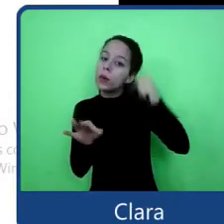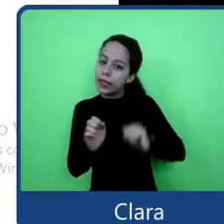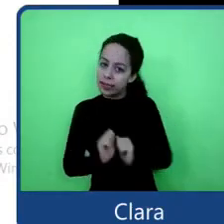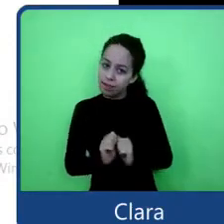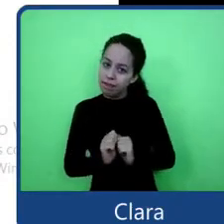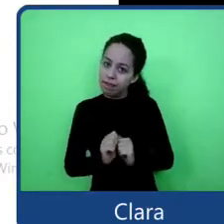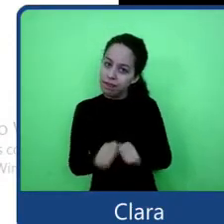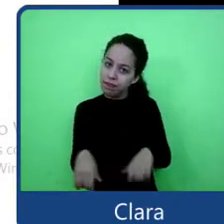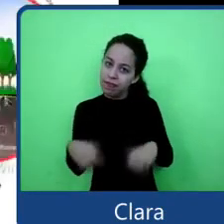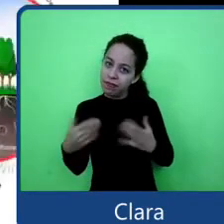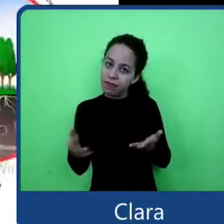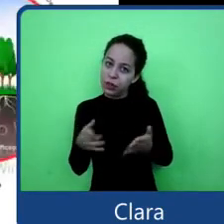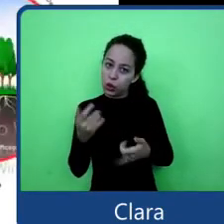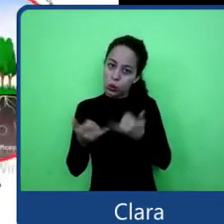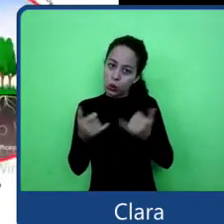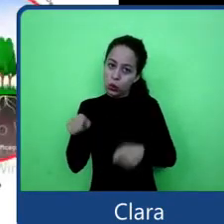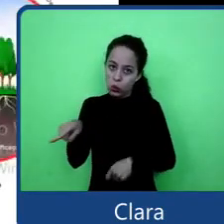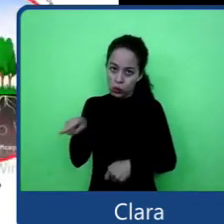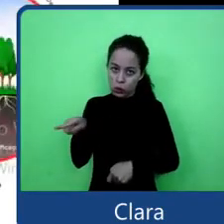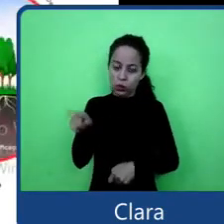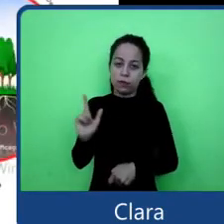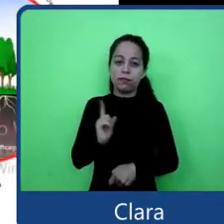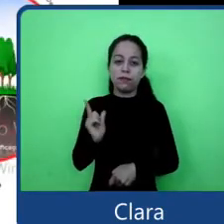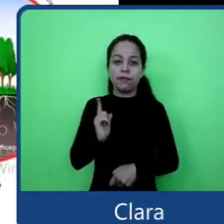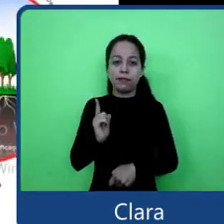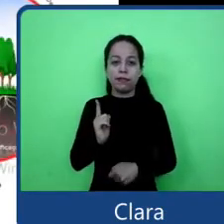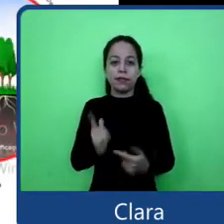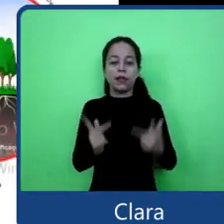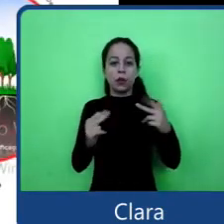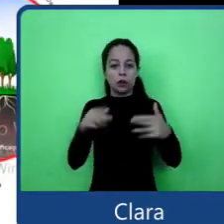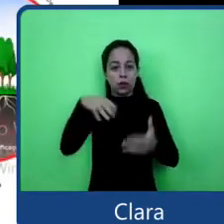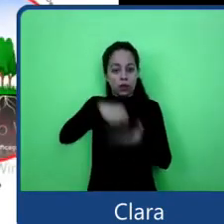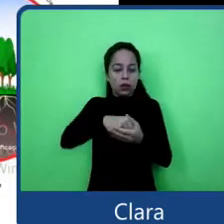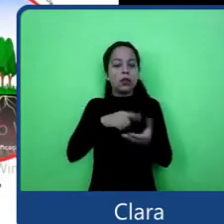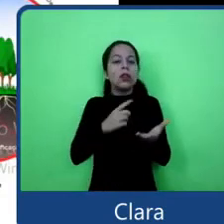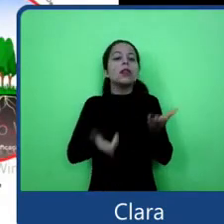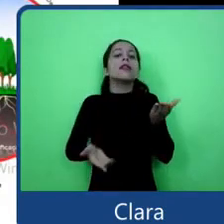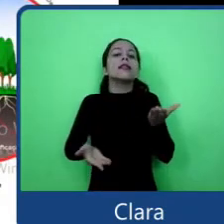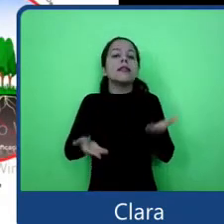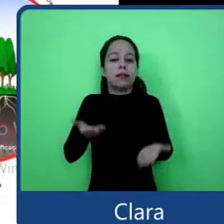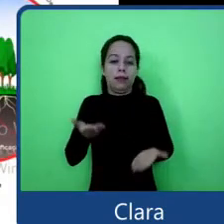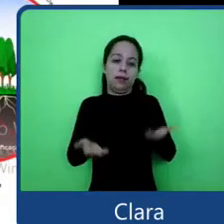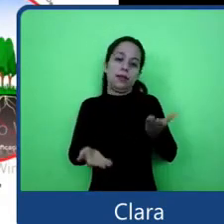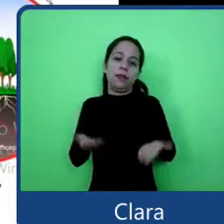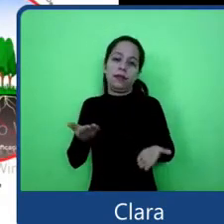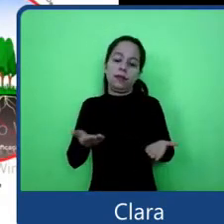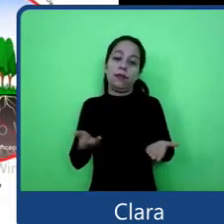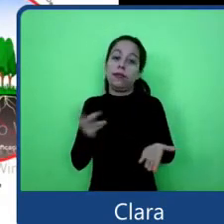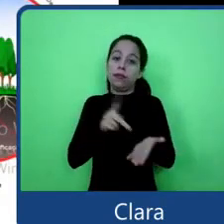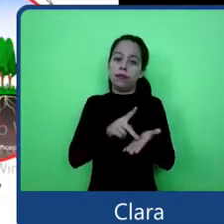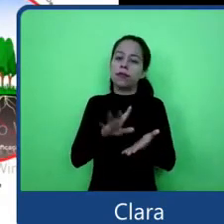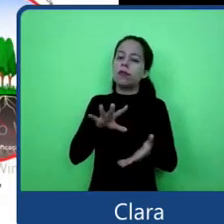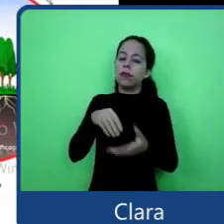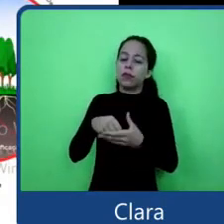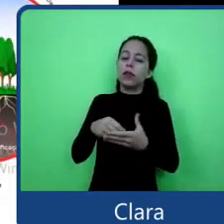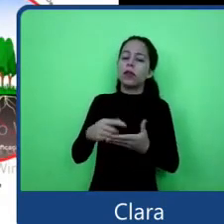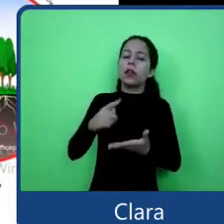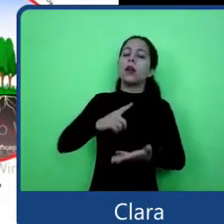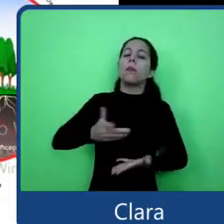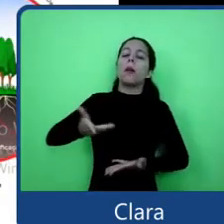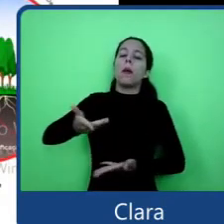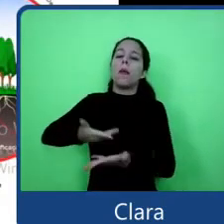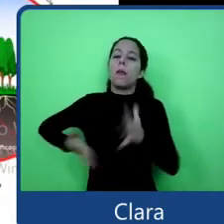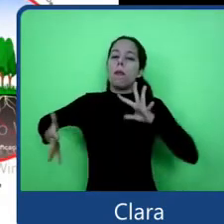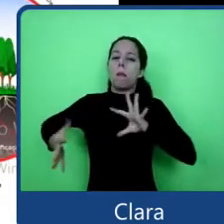tem no sistema terrestre um equilíbrio que na verdade, um equilíbrio dinâmico, né? Onde você tem